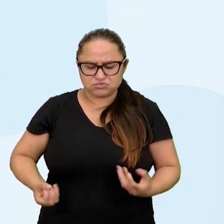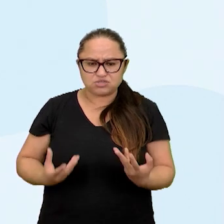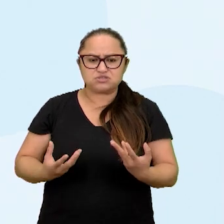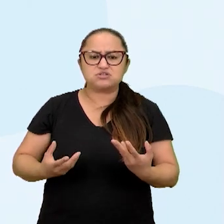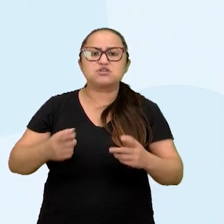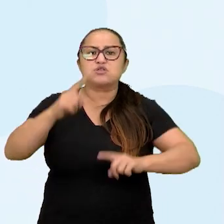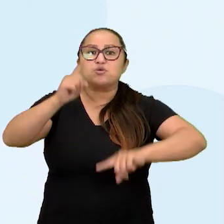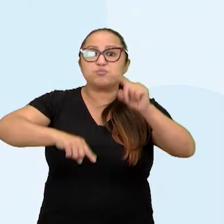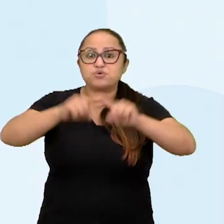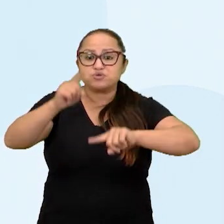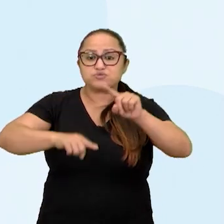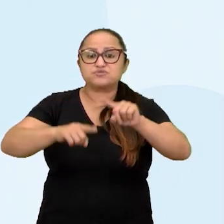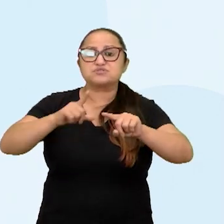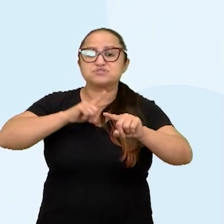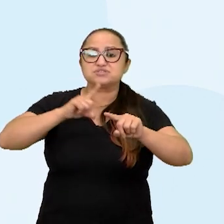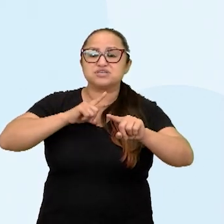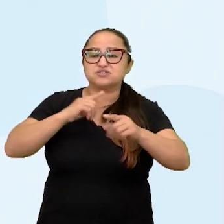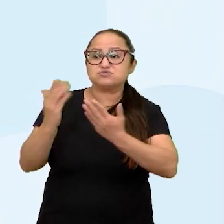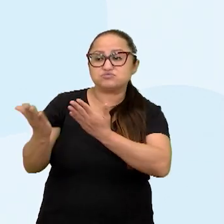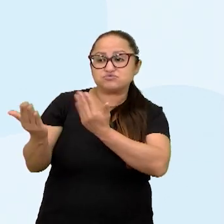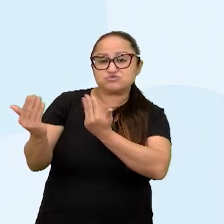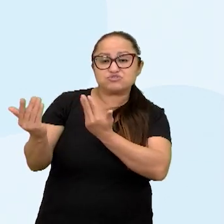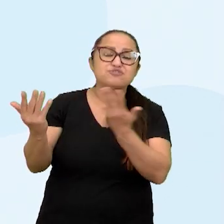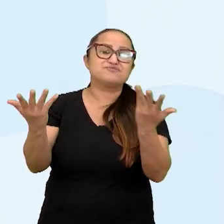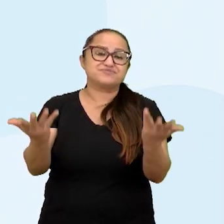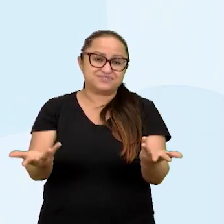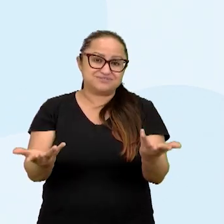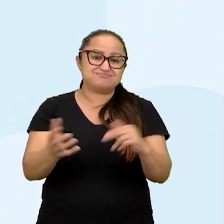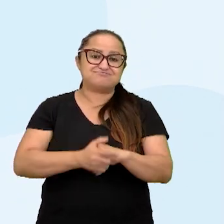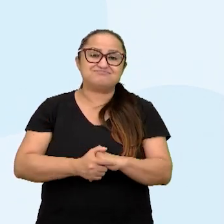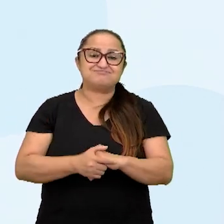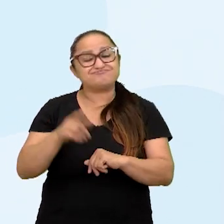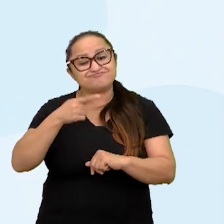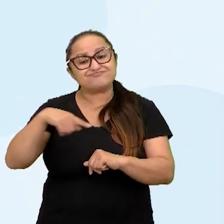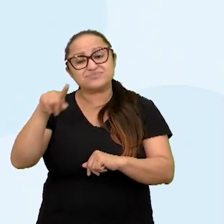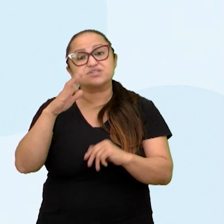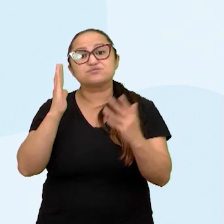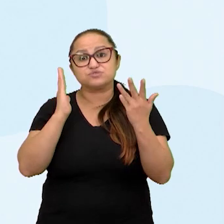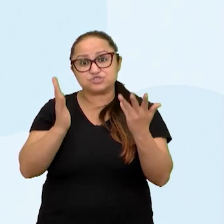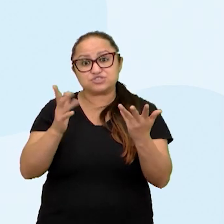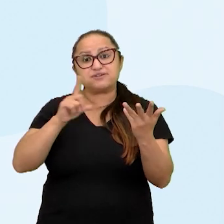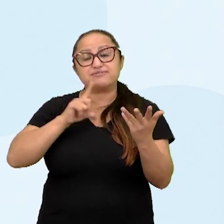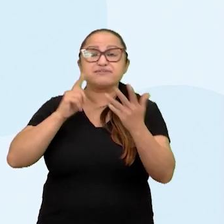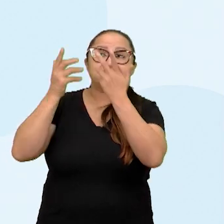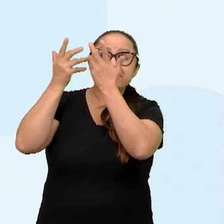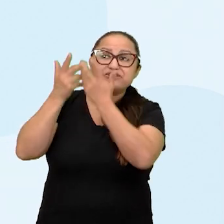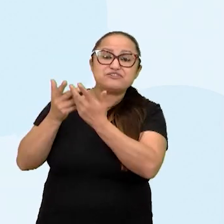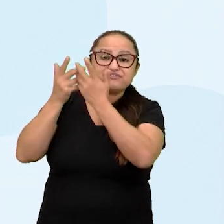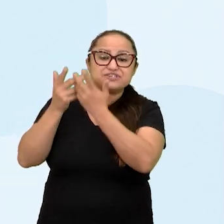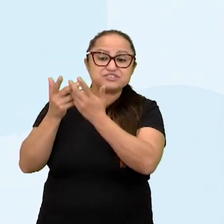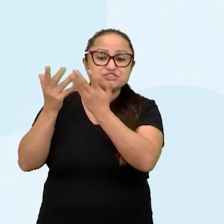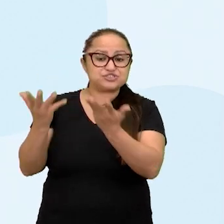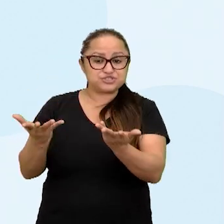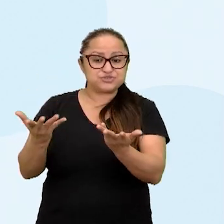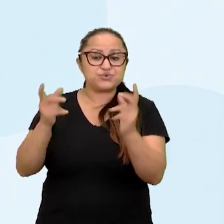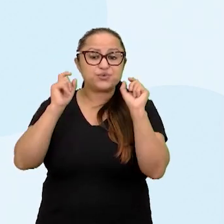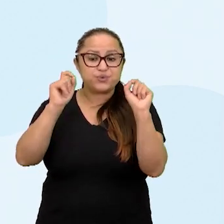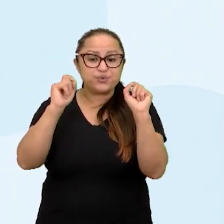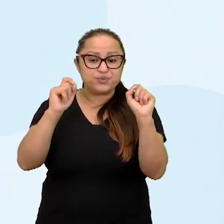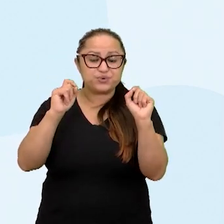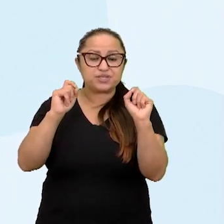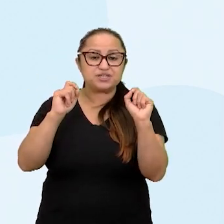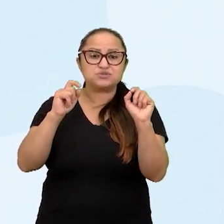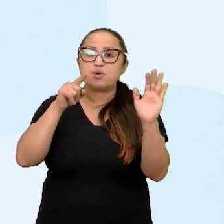na produção da identidade juvenil. E aí, né, Thiago, nós já entramos refletindo sobre uma